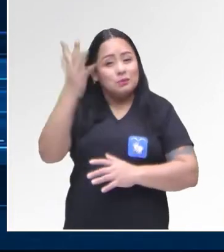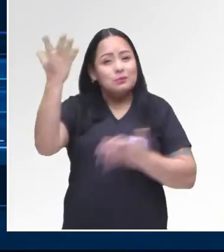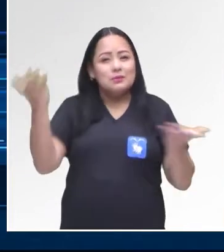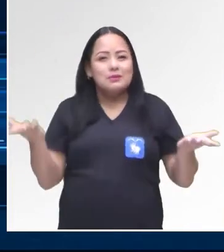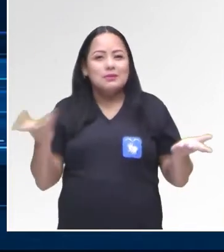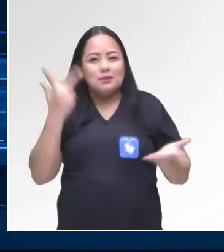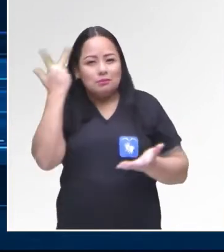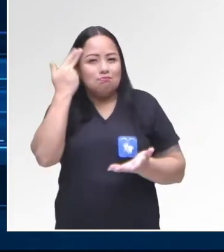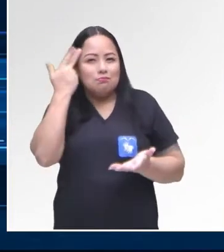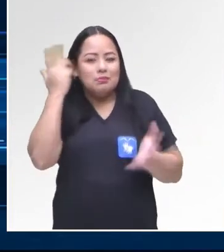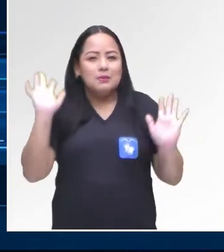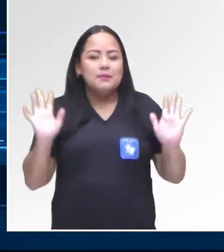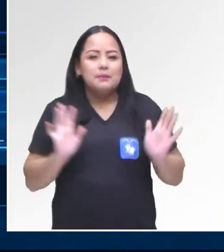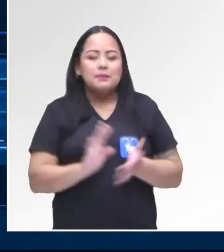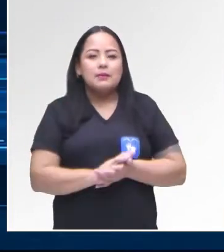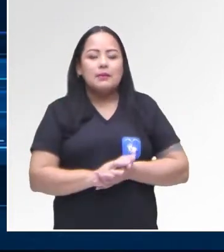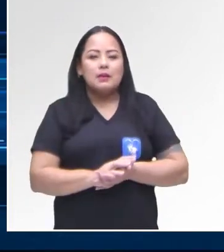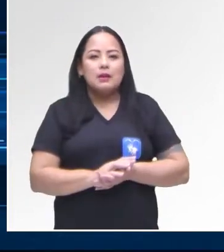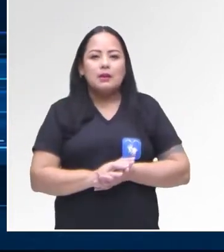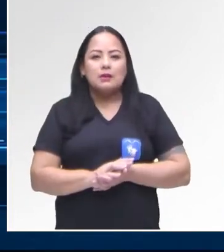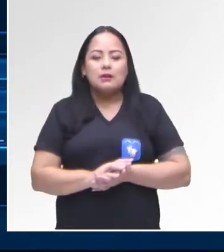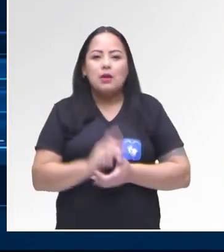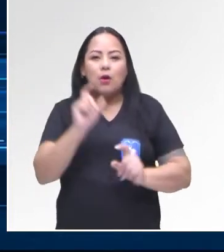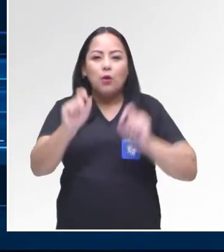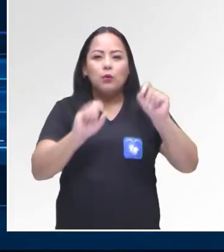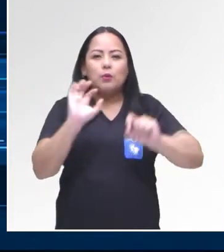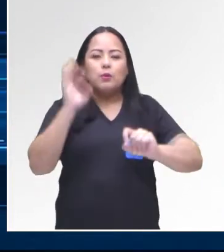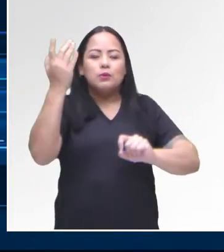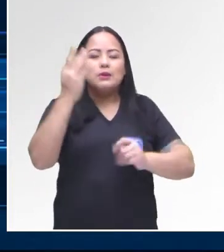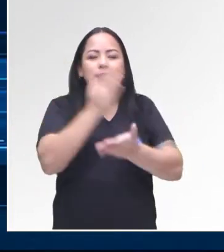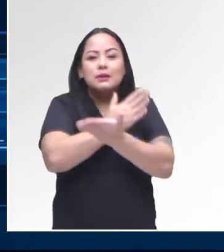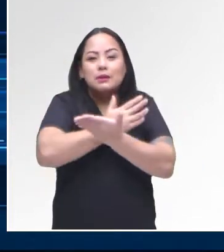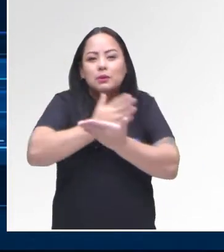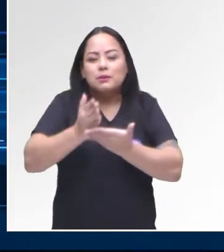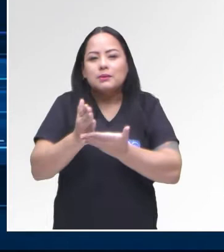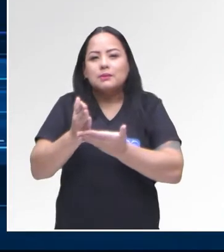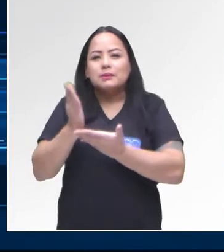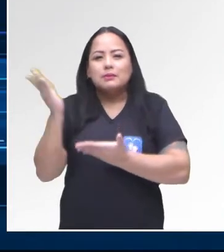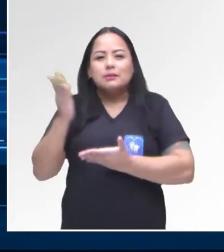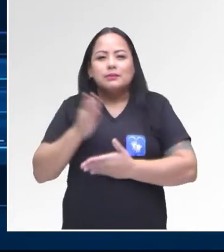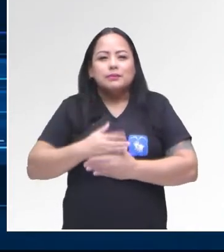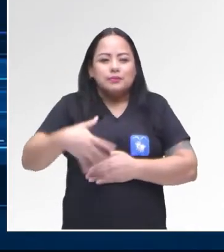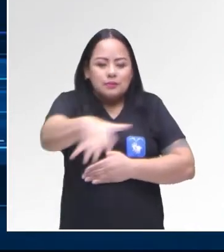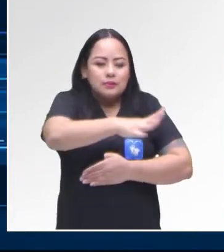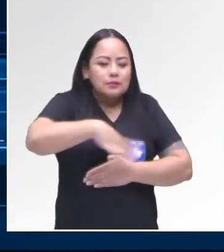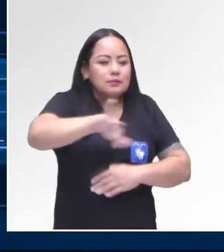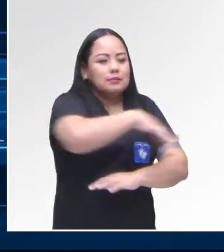isso. Olha o que acontece então. Aí eles começam. Minha terra tem